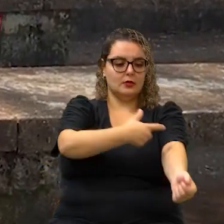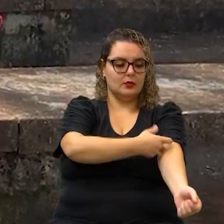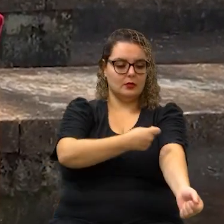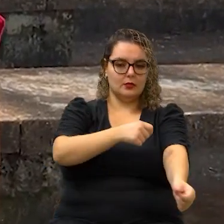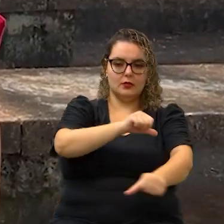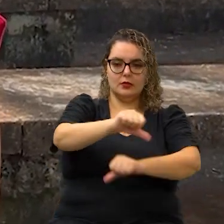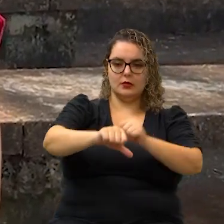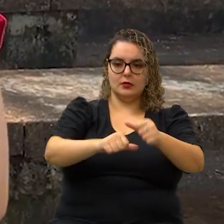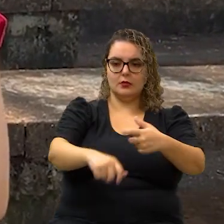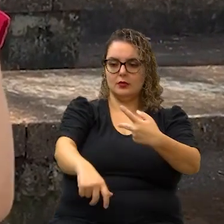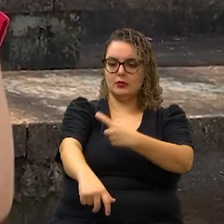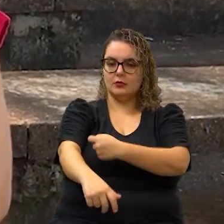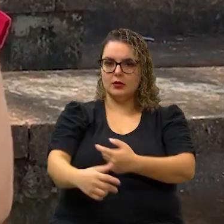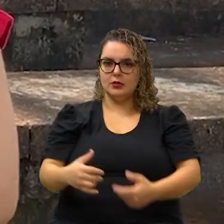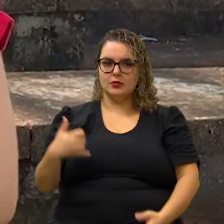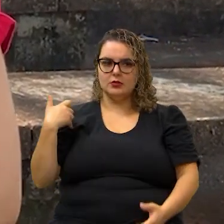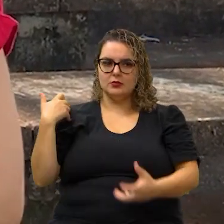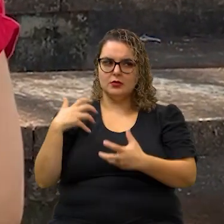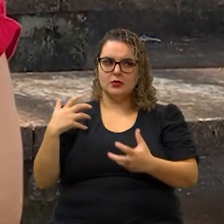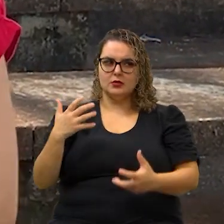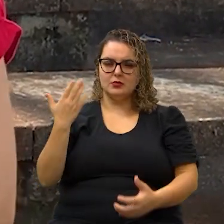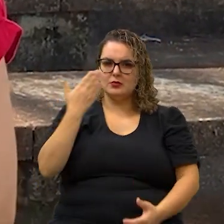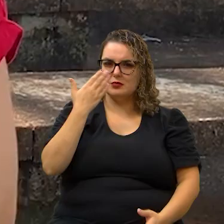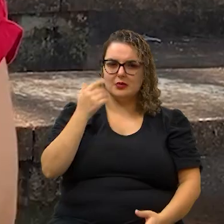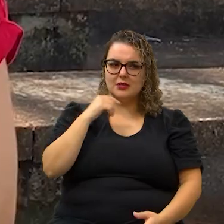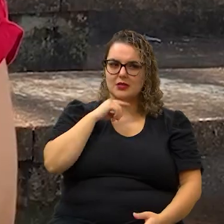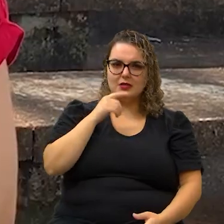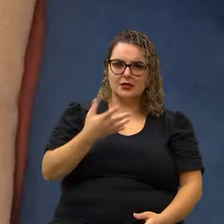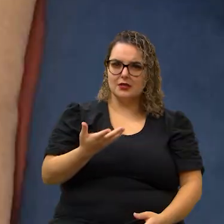idade. Aí eu achei que a minha vida tinha acabado ali.